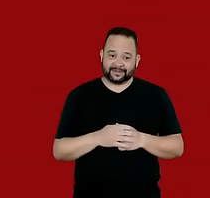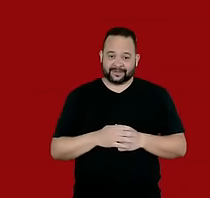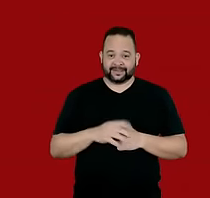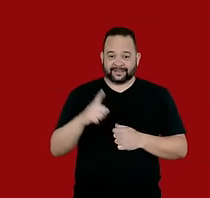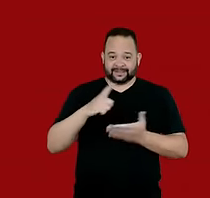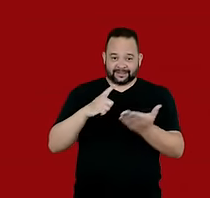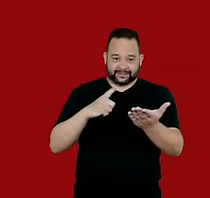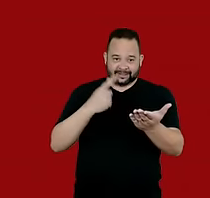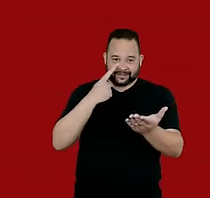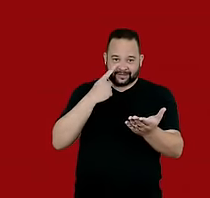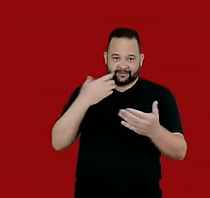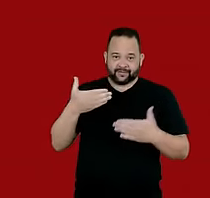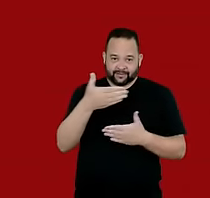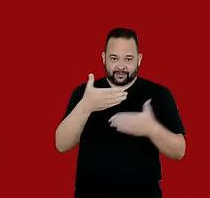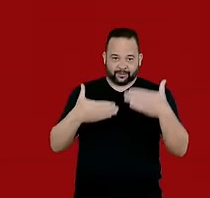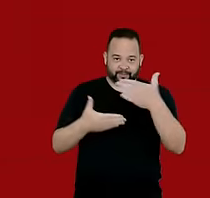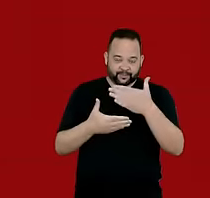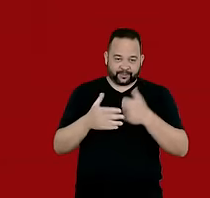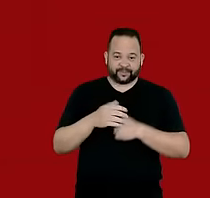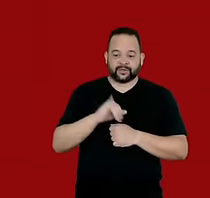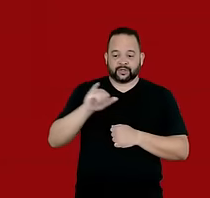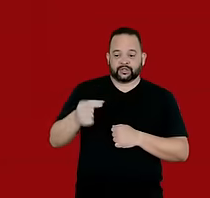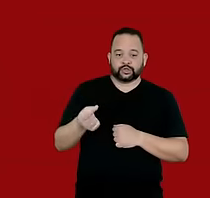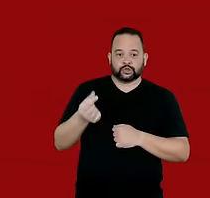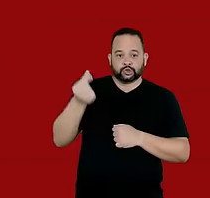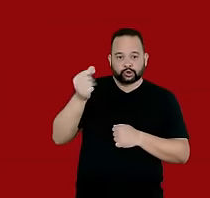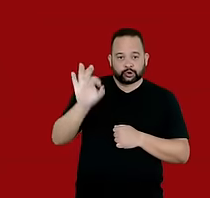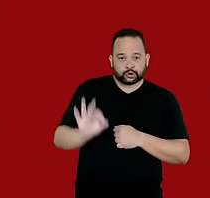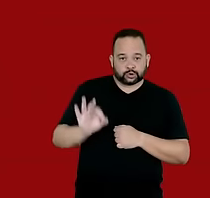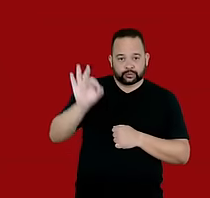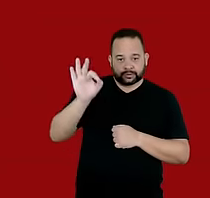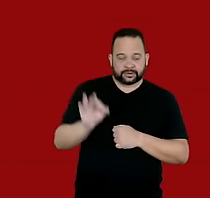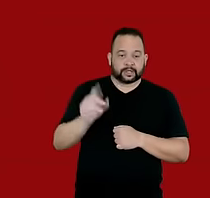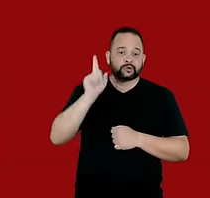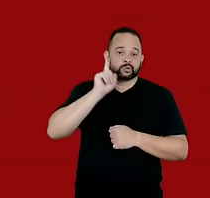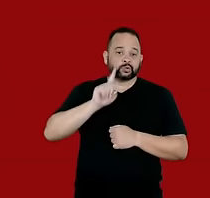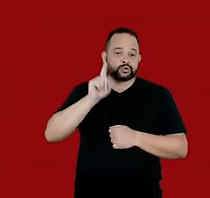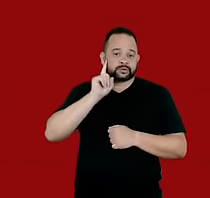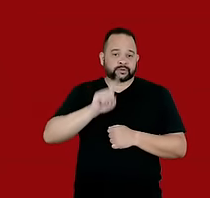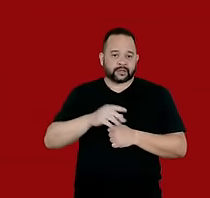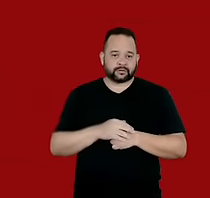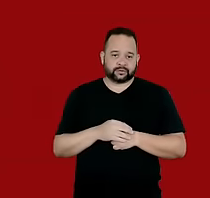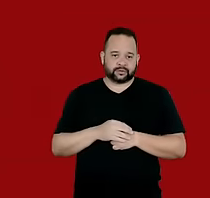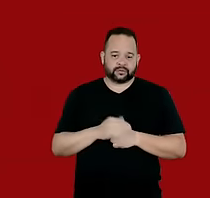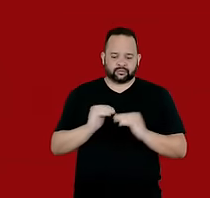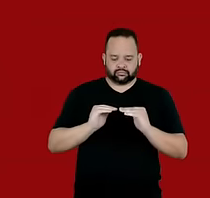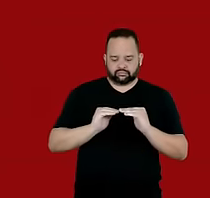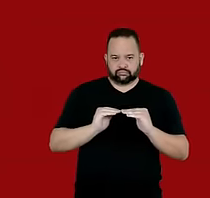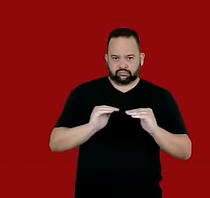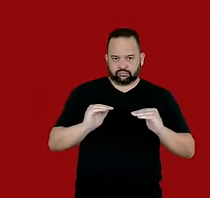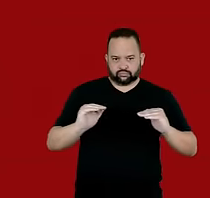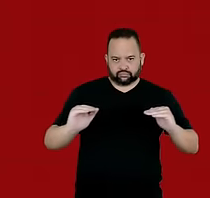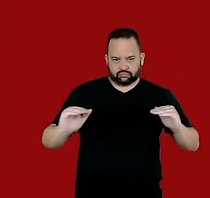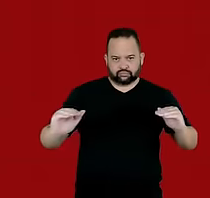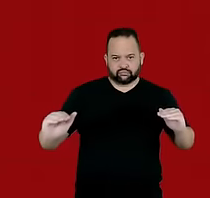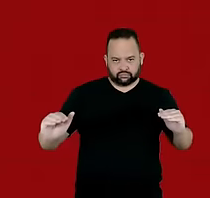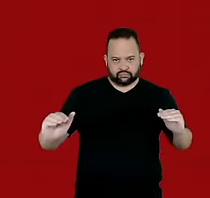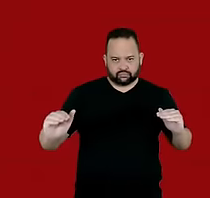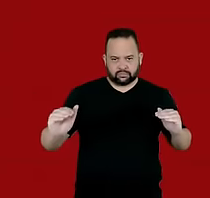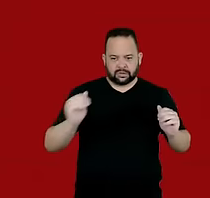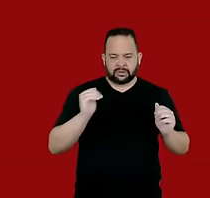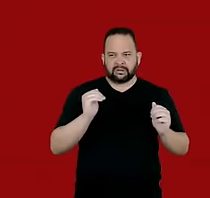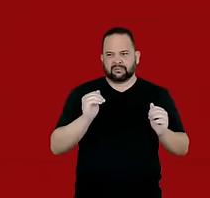é taxa de juro americana Fed funds pro ano que vem relativamente estável né finalizando o ano que vem em torno de 5%